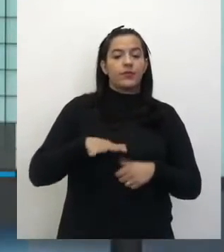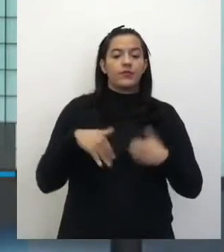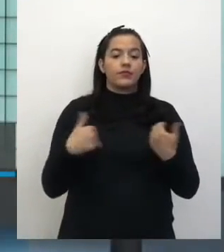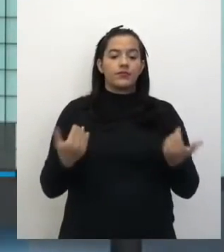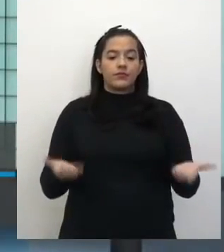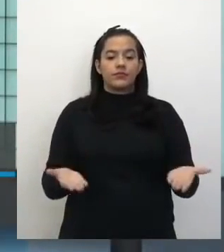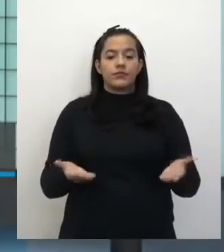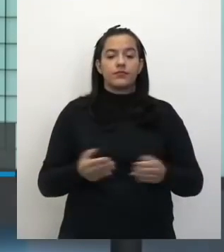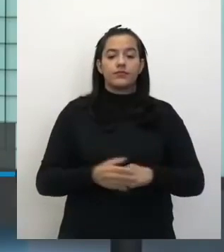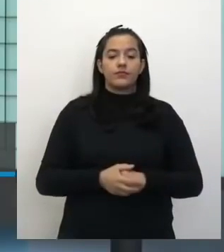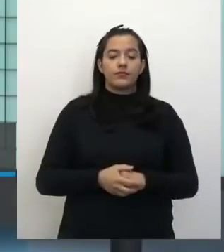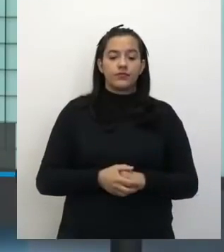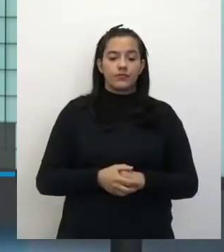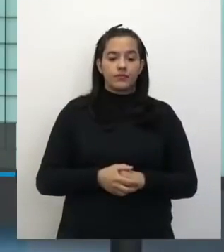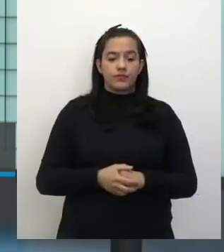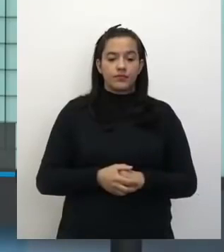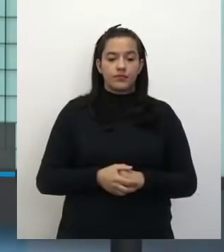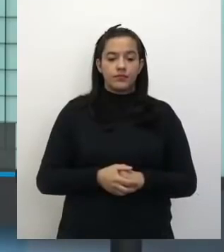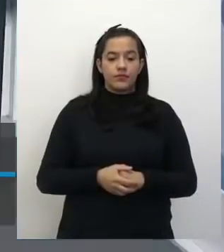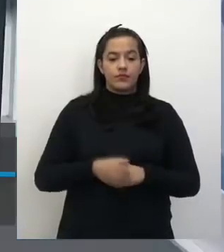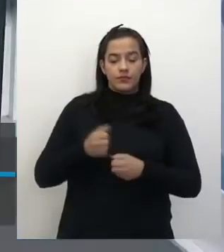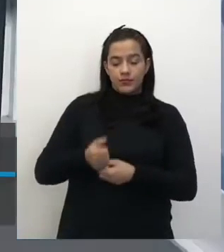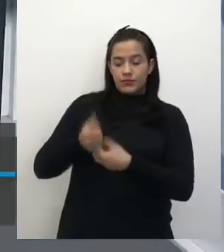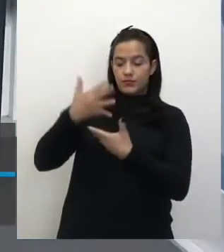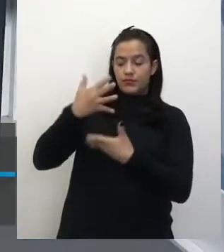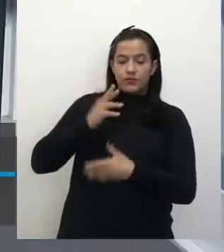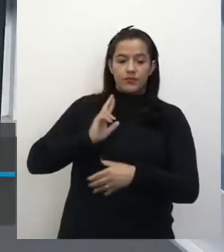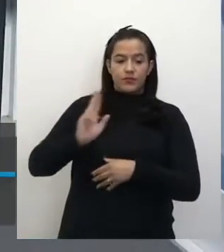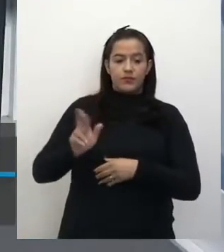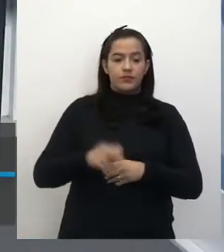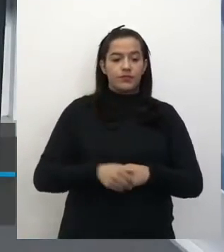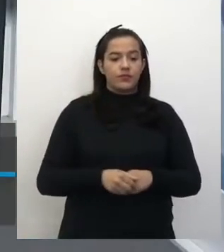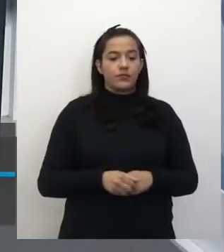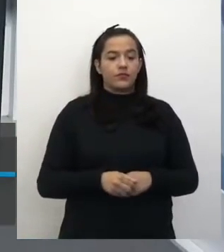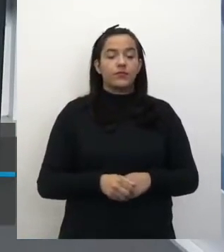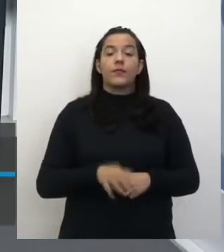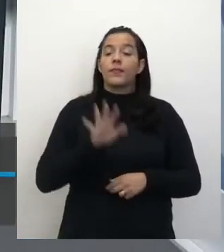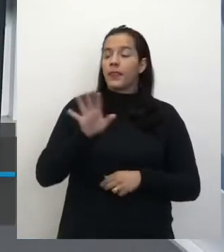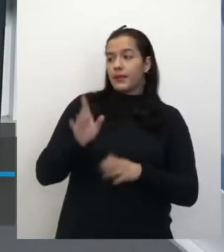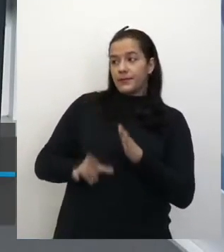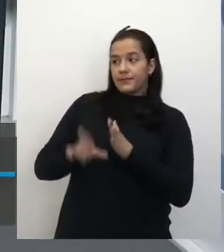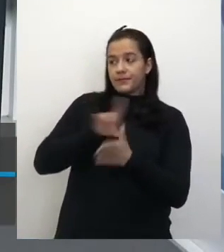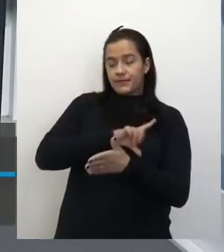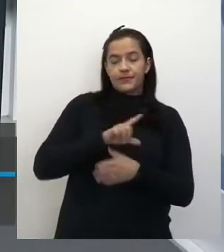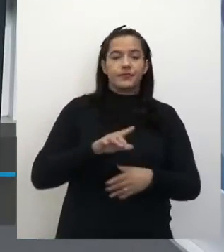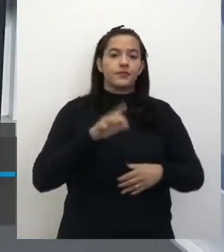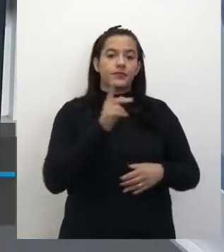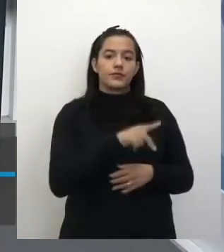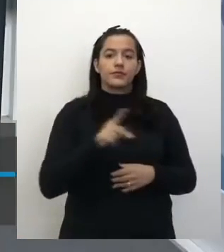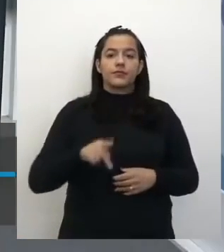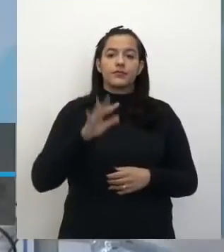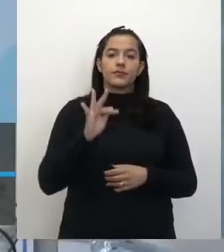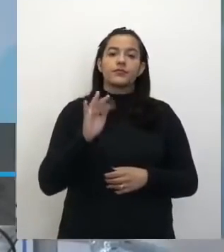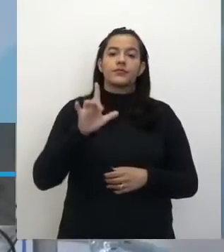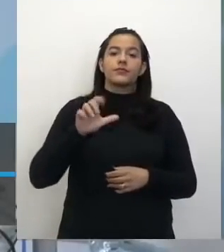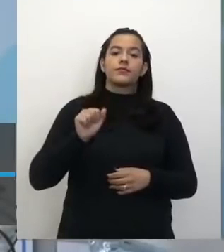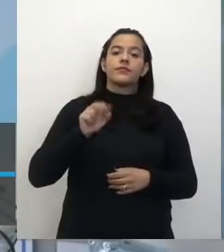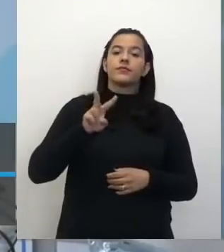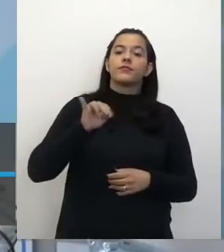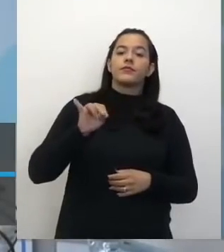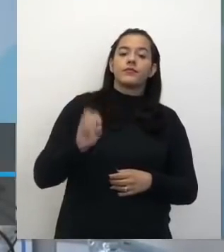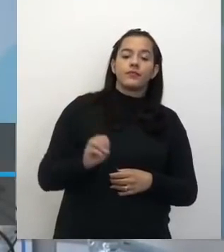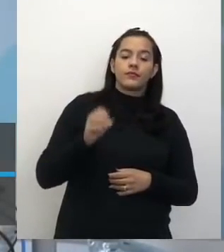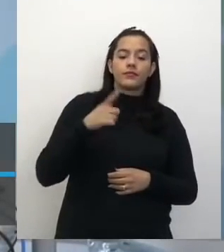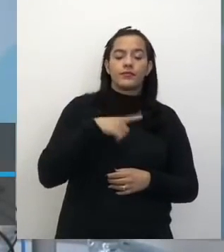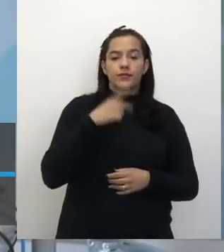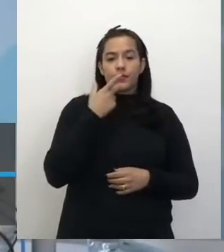é a área desse quadradinho? Já subiu aí? Já responderam. Só antes eu queria mandar aqui, ó, o professor Flávio falou que os meus